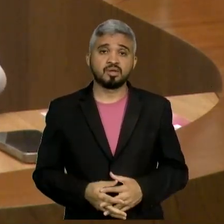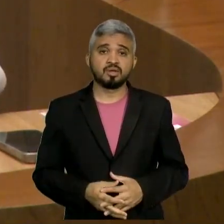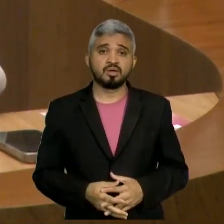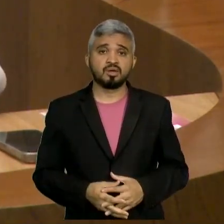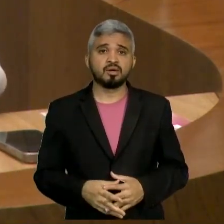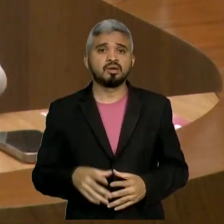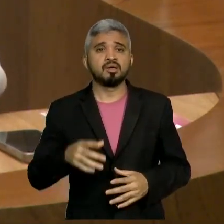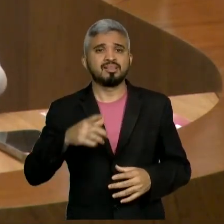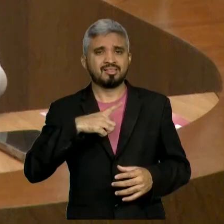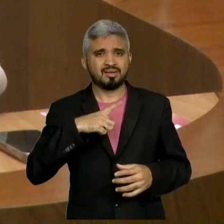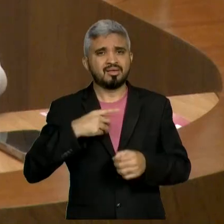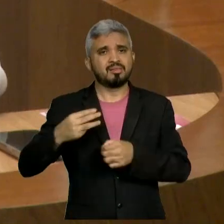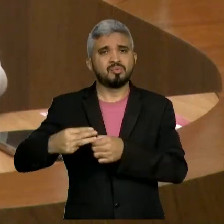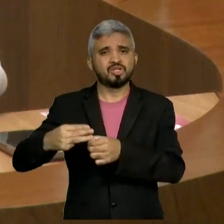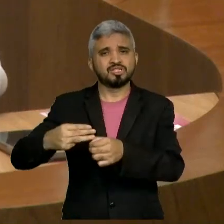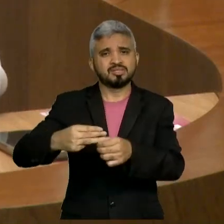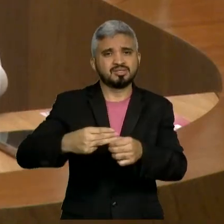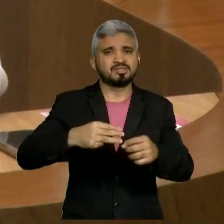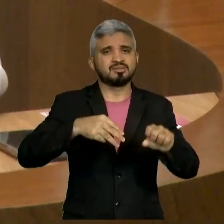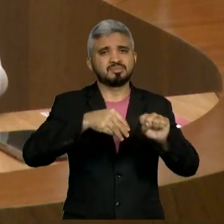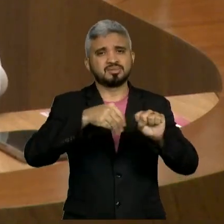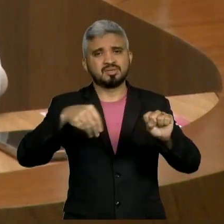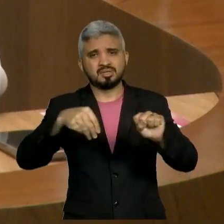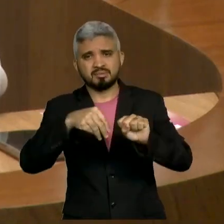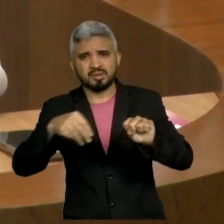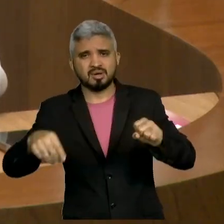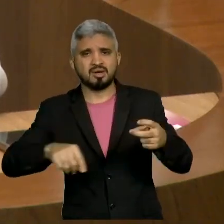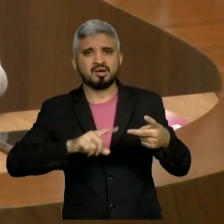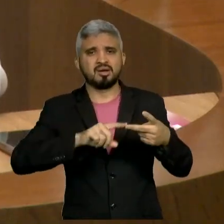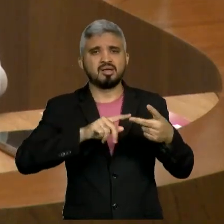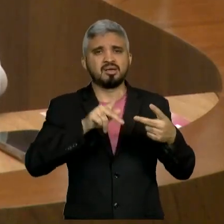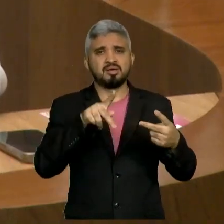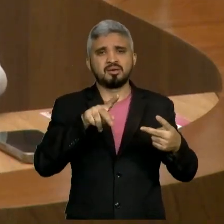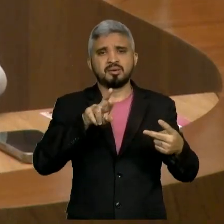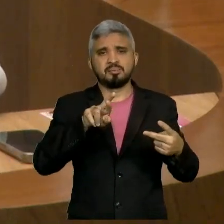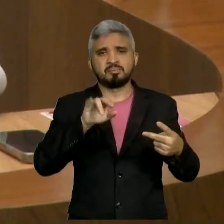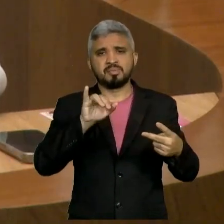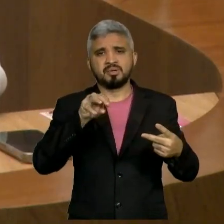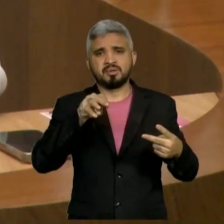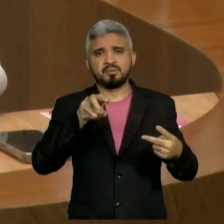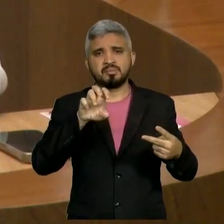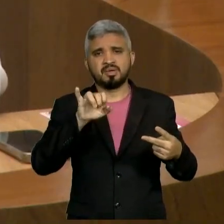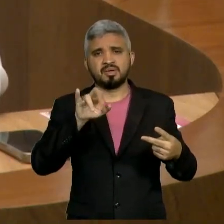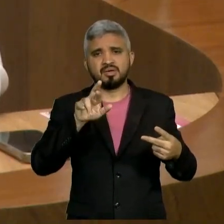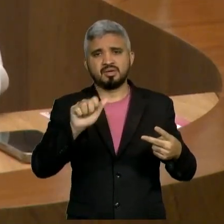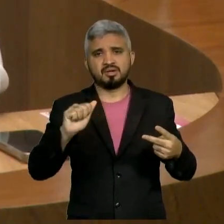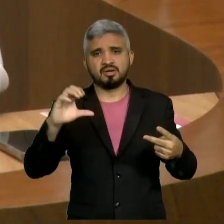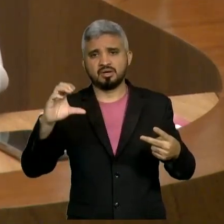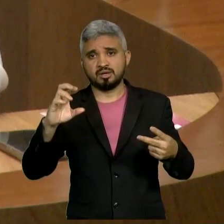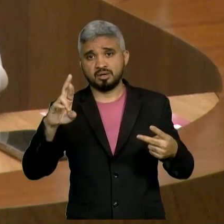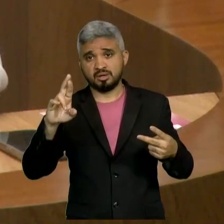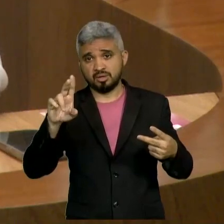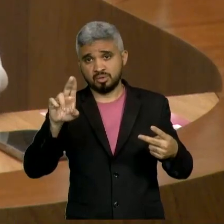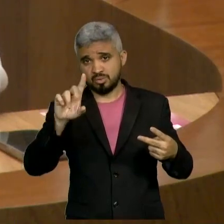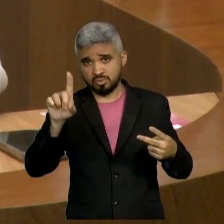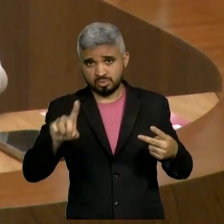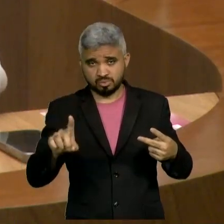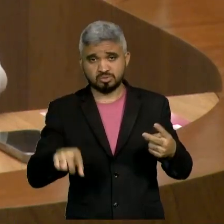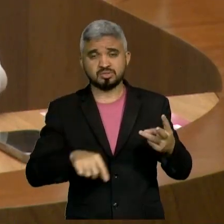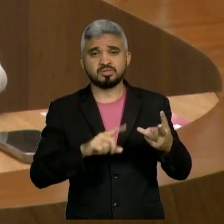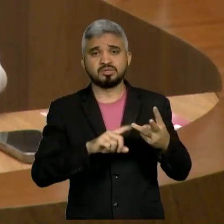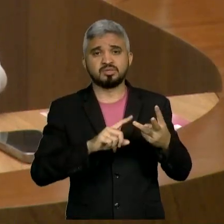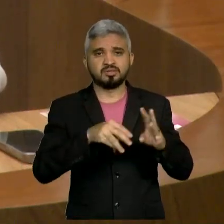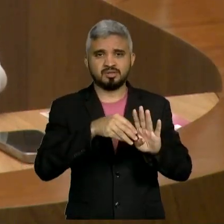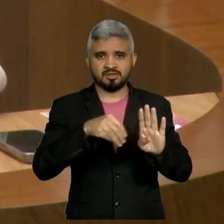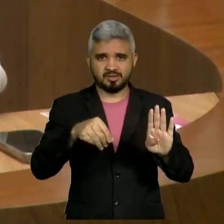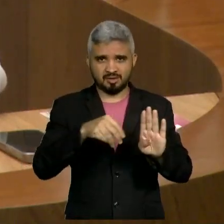outros municípios como Santo Amaro, Primeira Cruz e Barreirinhas, onde está plantado lá os nossos lençóis